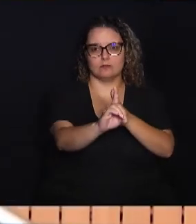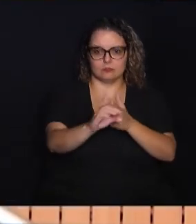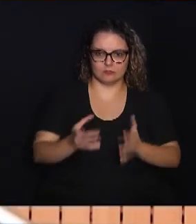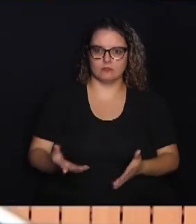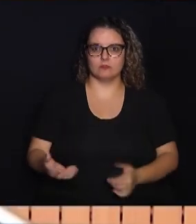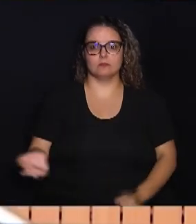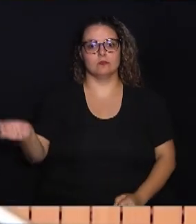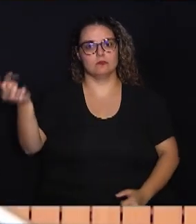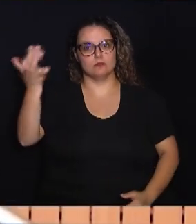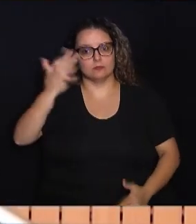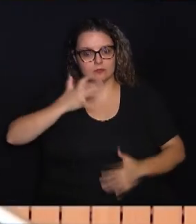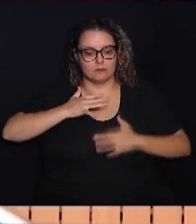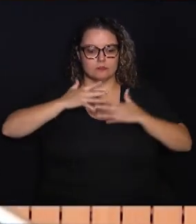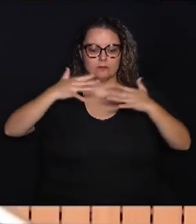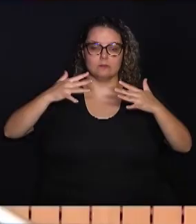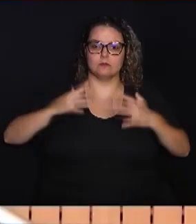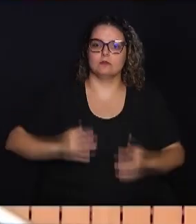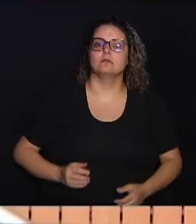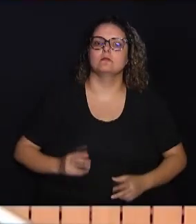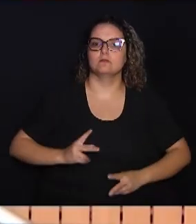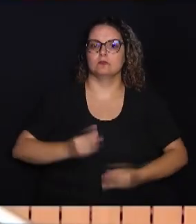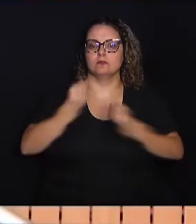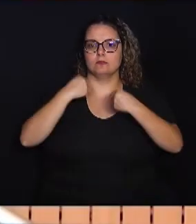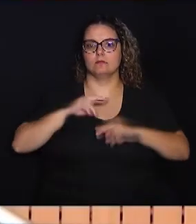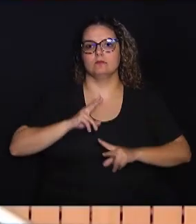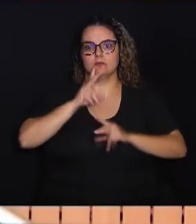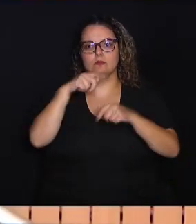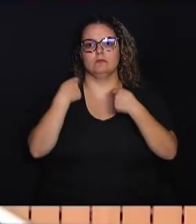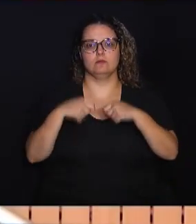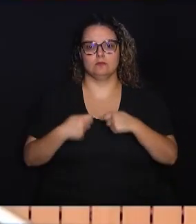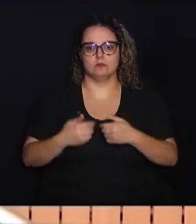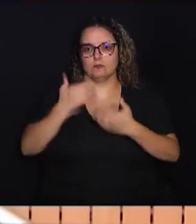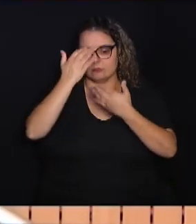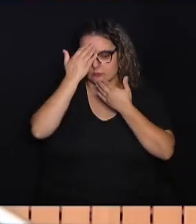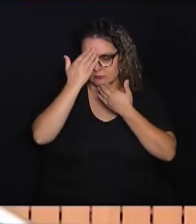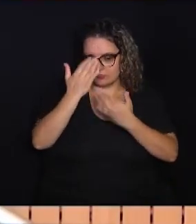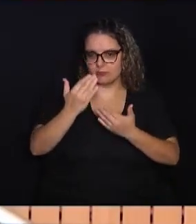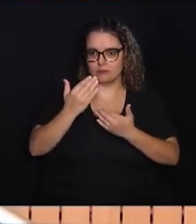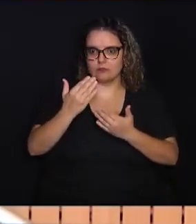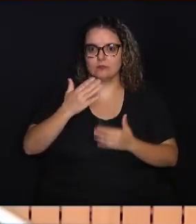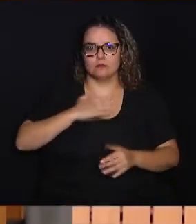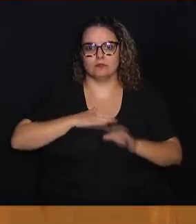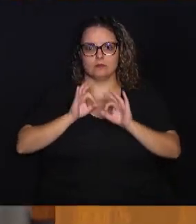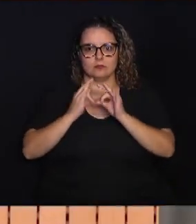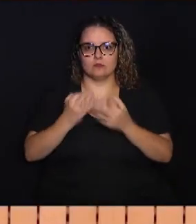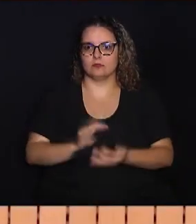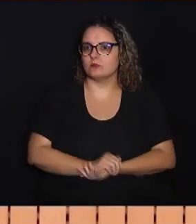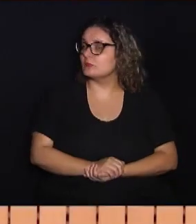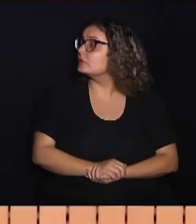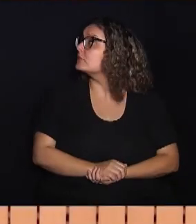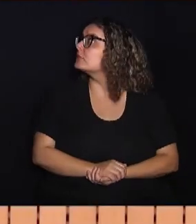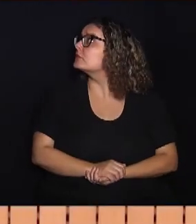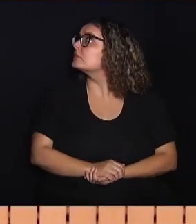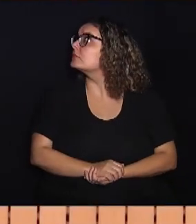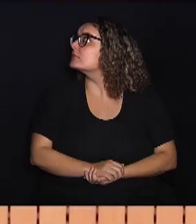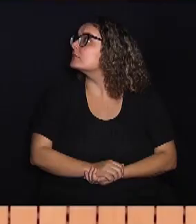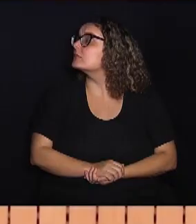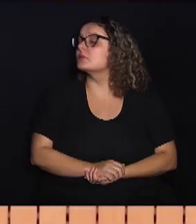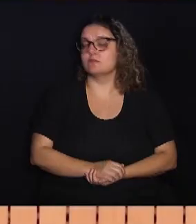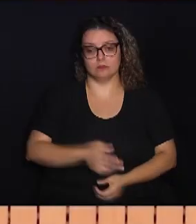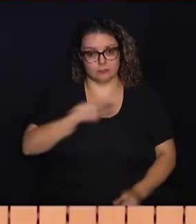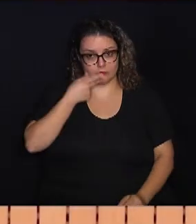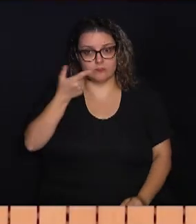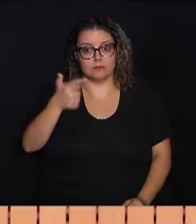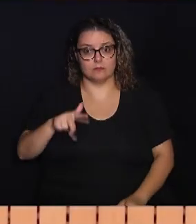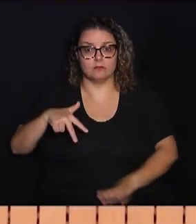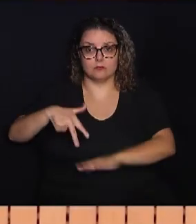iluminado dando a força necessária Quero aqui agradecer a minha família o que eu reafirmo na